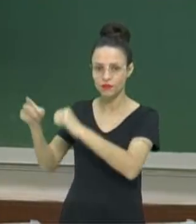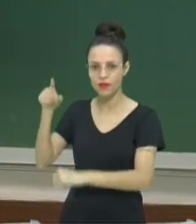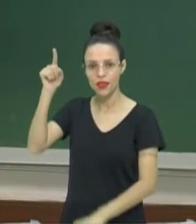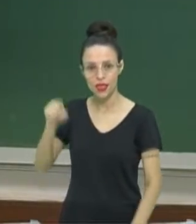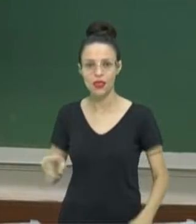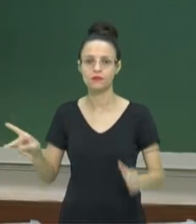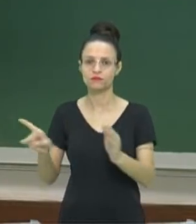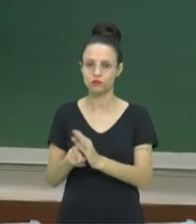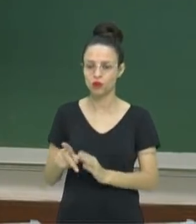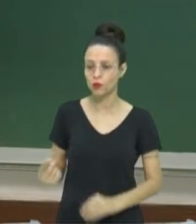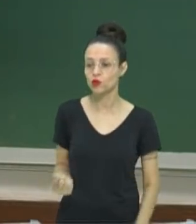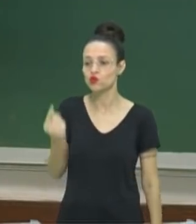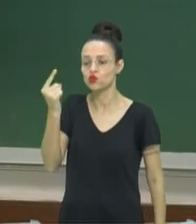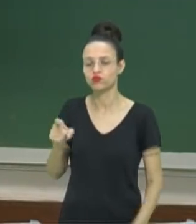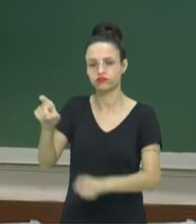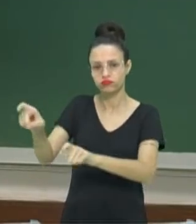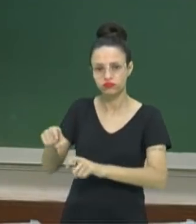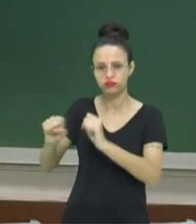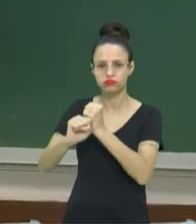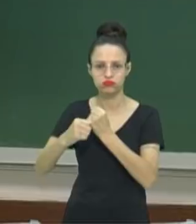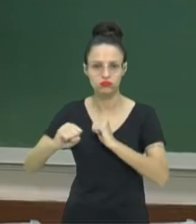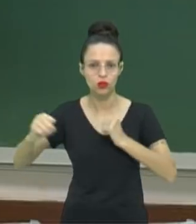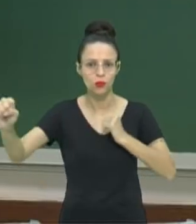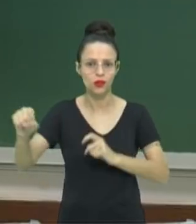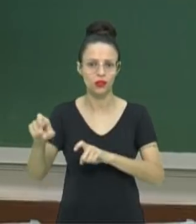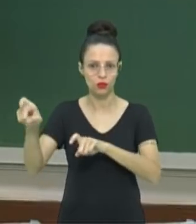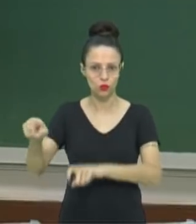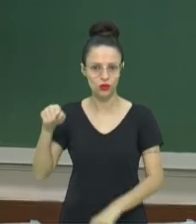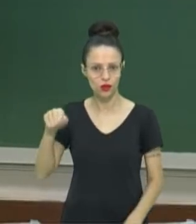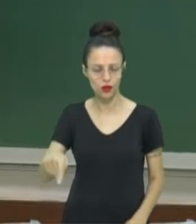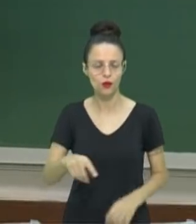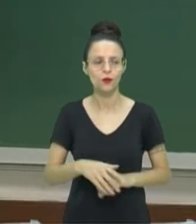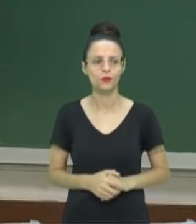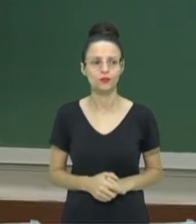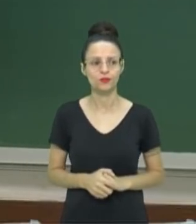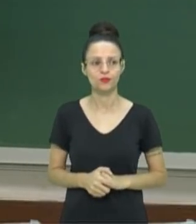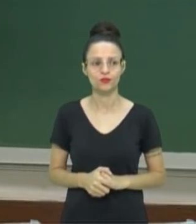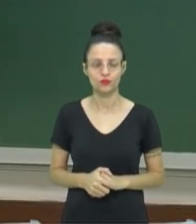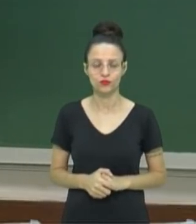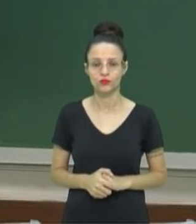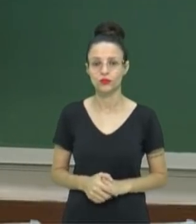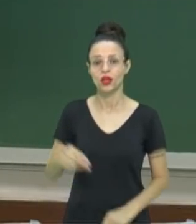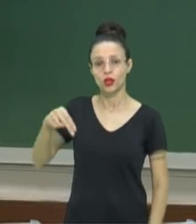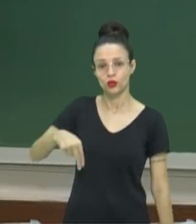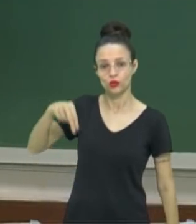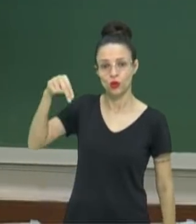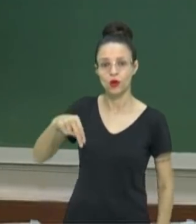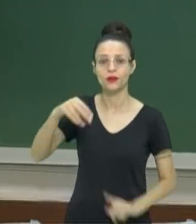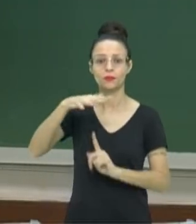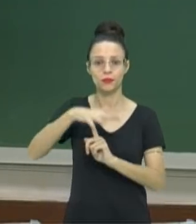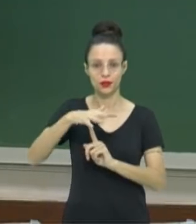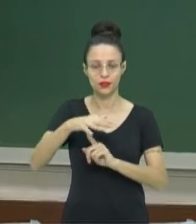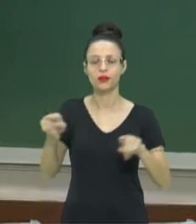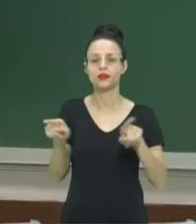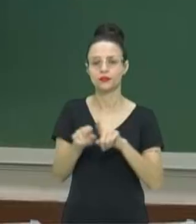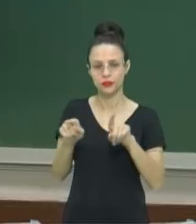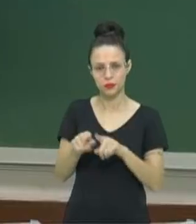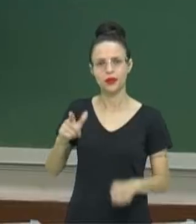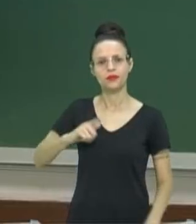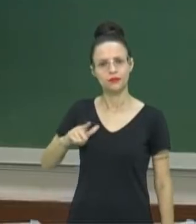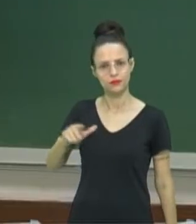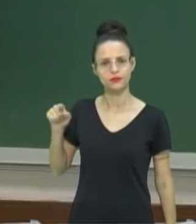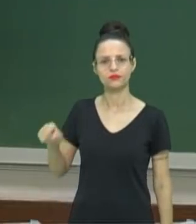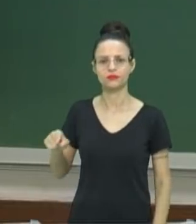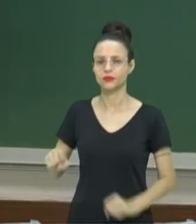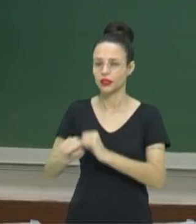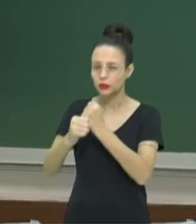de monocultura, grandes propriedades rurais, né? No norte do Paraná, nós também temos monoculturas